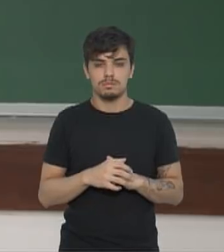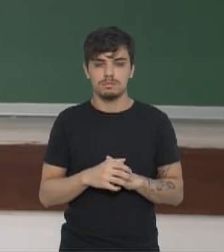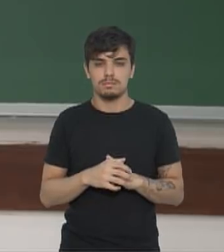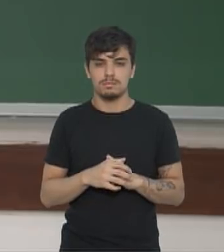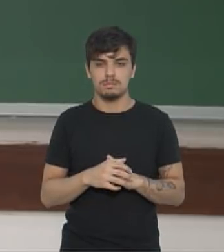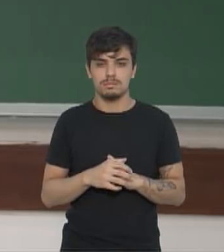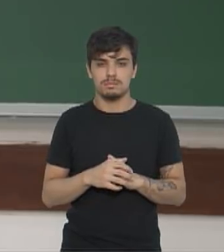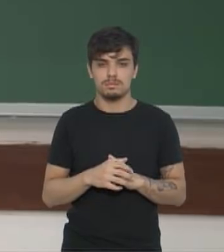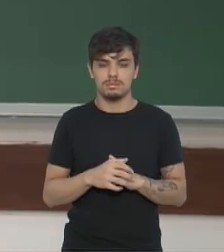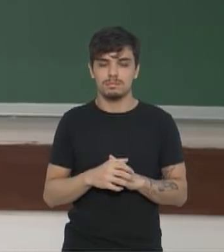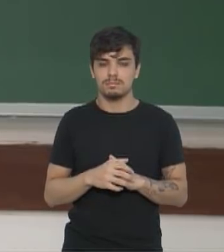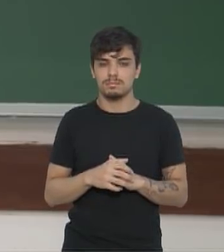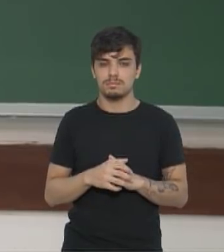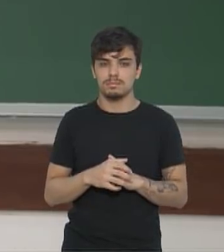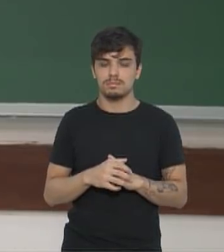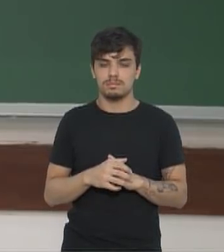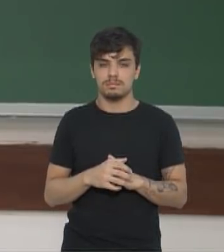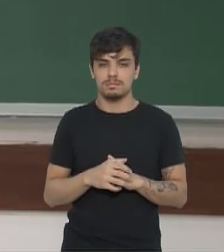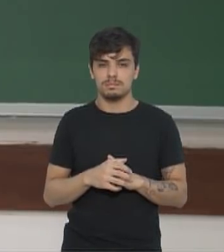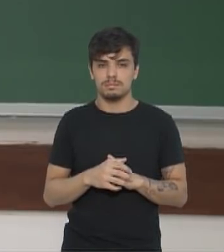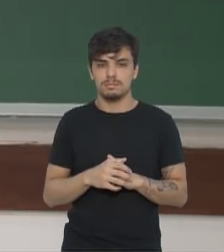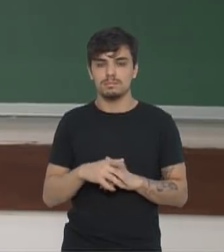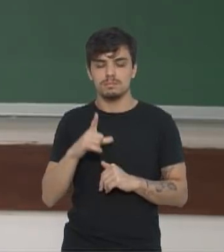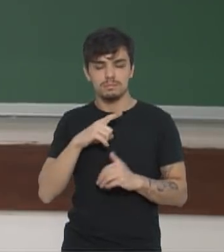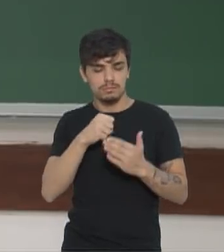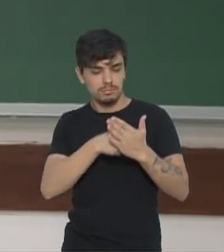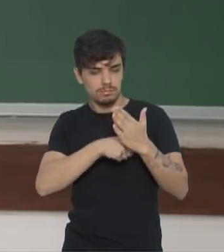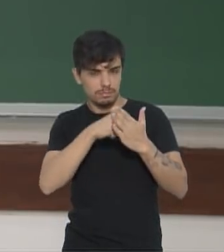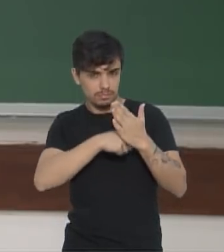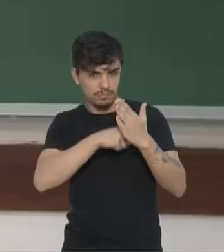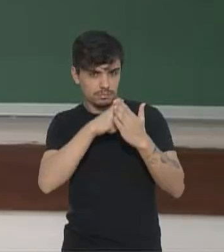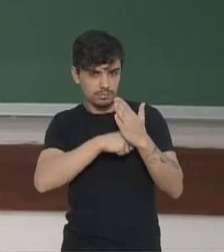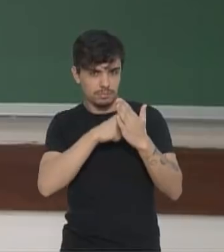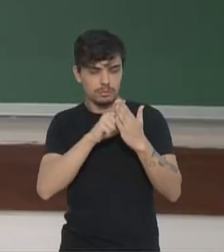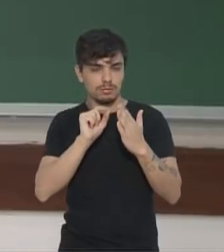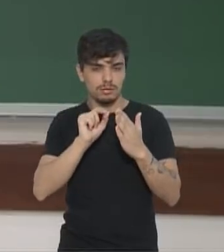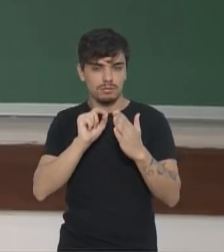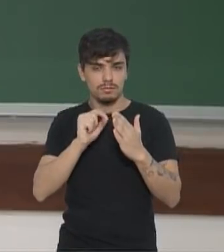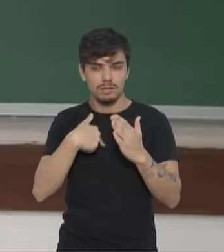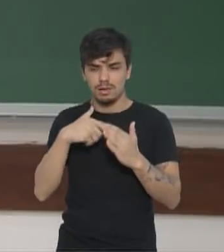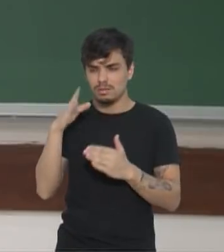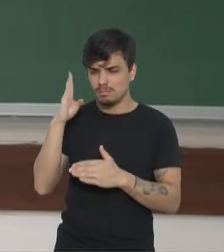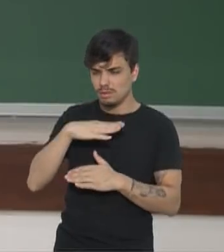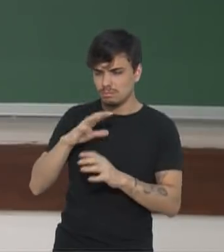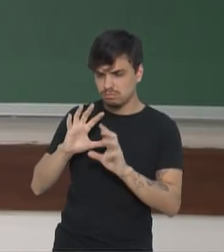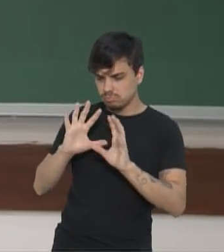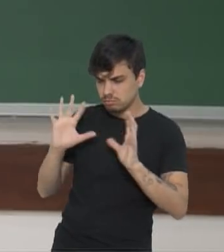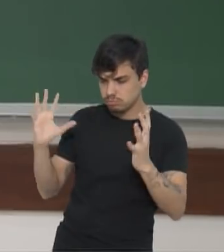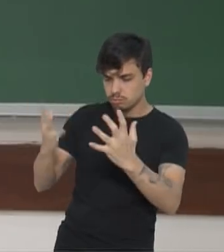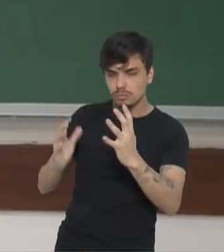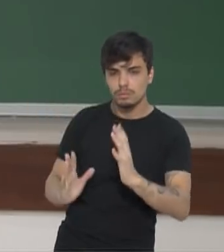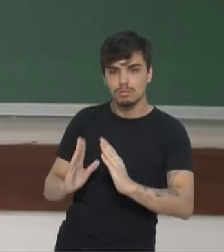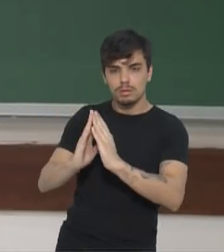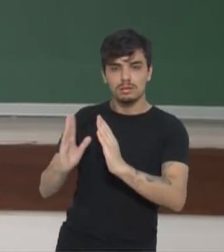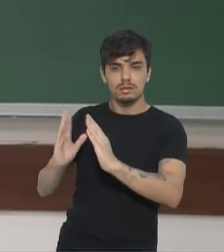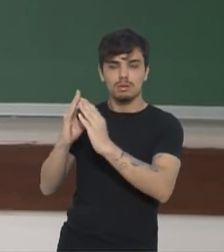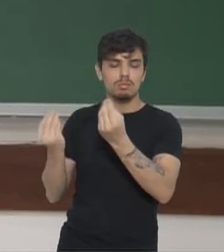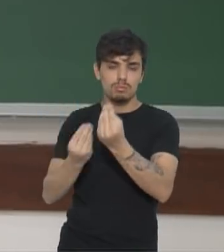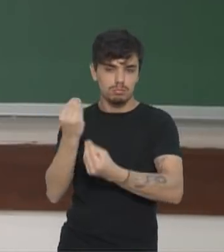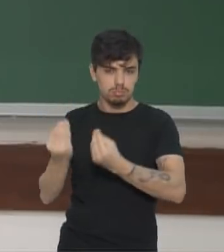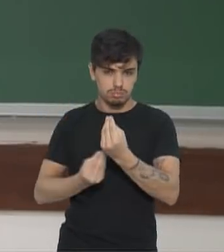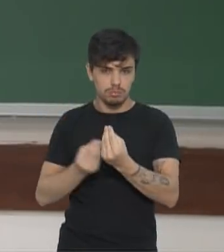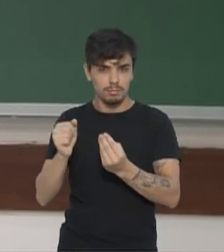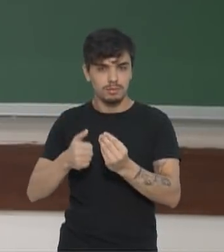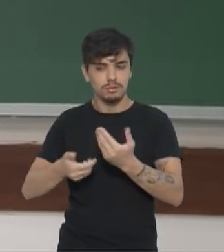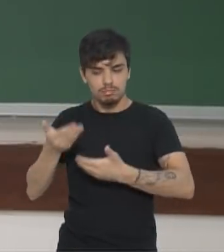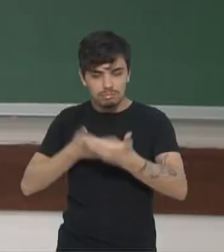estarem cercando enfim, né, da Batalha de São Domingos, pega mal vocês estarem cercando o castelo aqui, vamos negociar